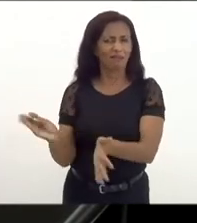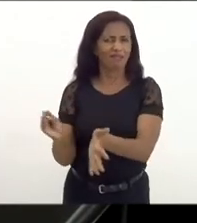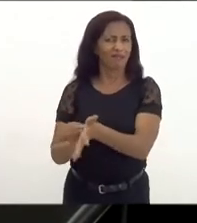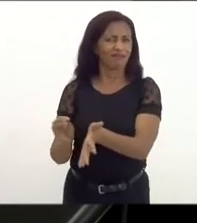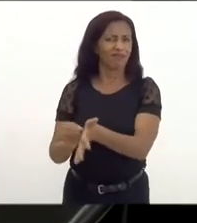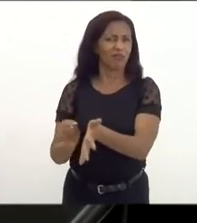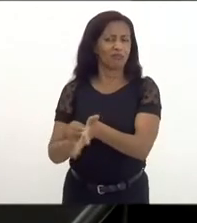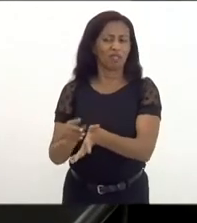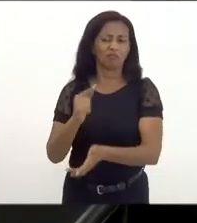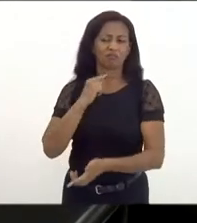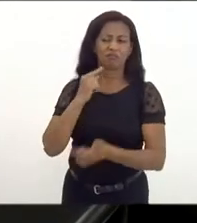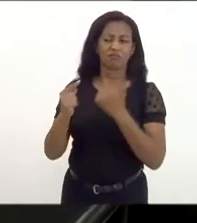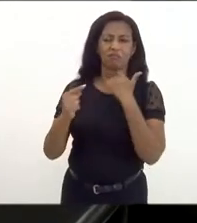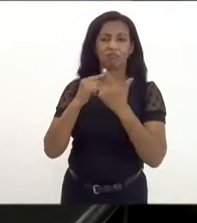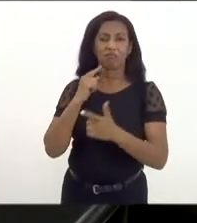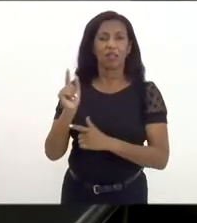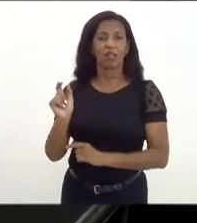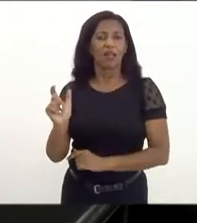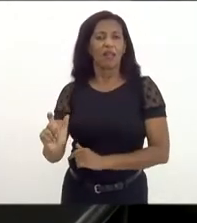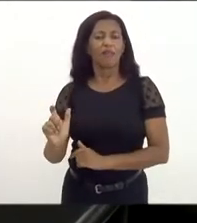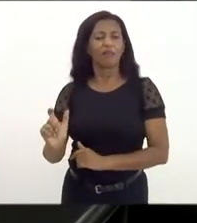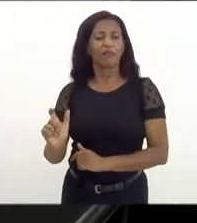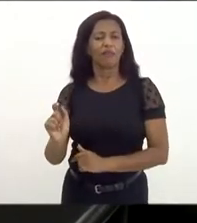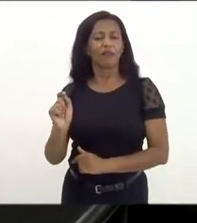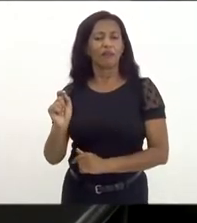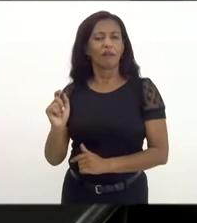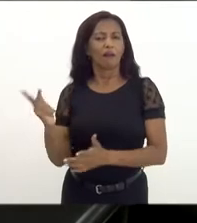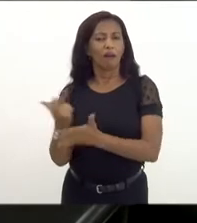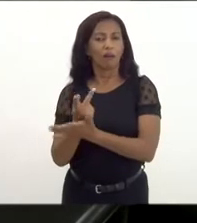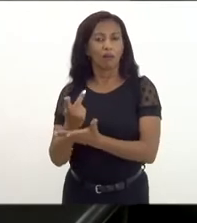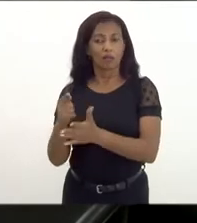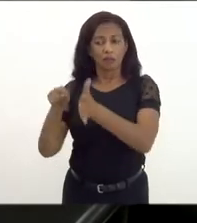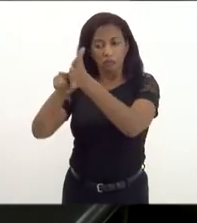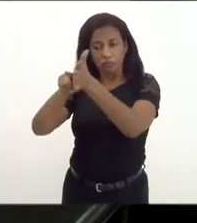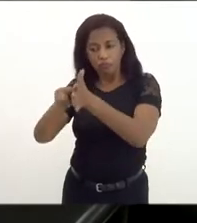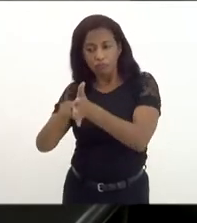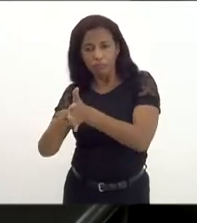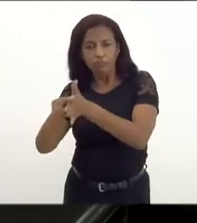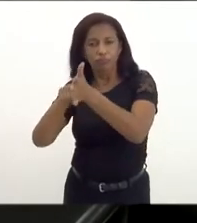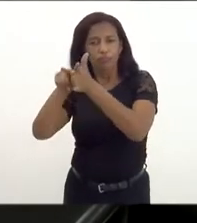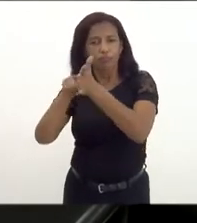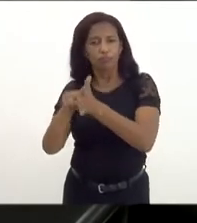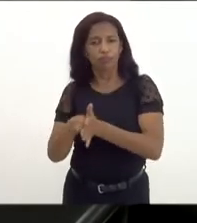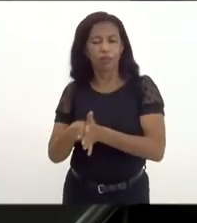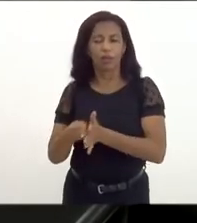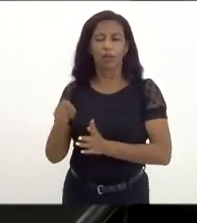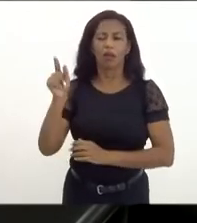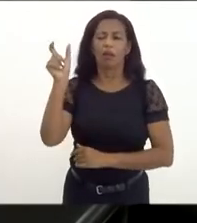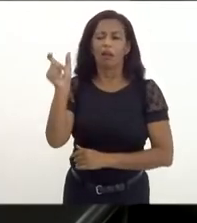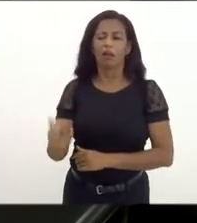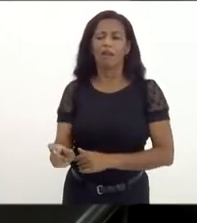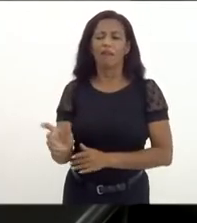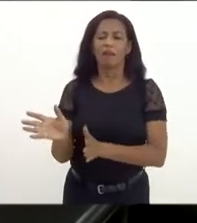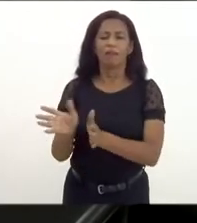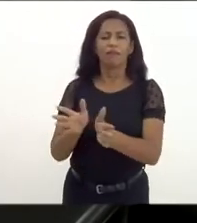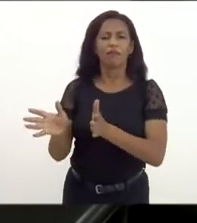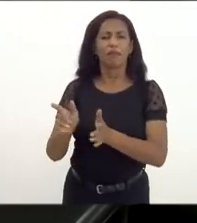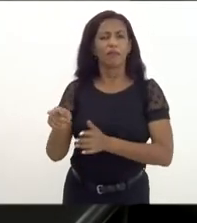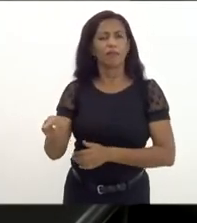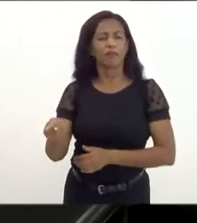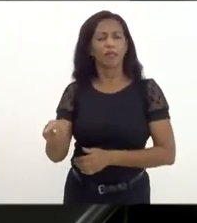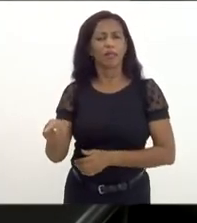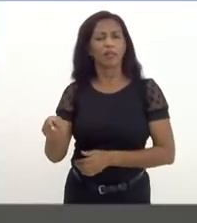deveria prestar é feito um pro ser um um estudo para determinar a viabilidade